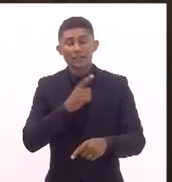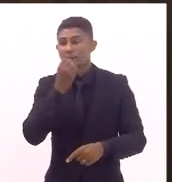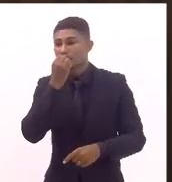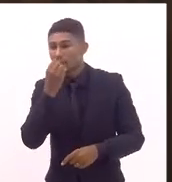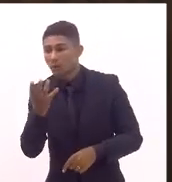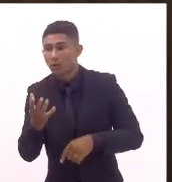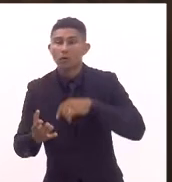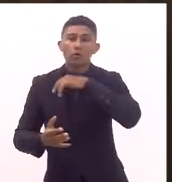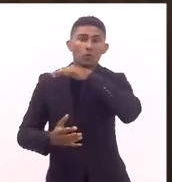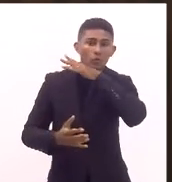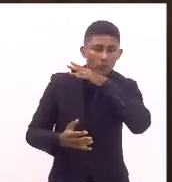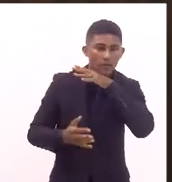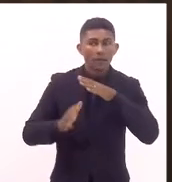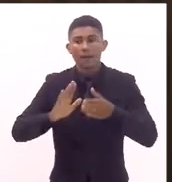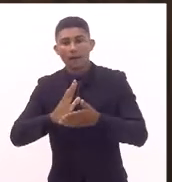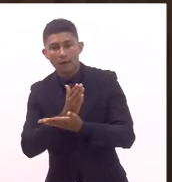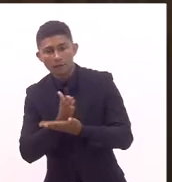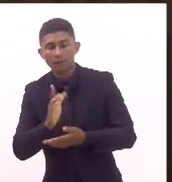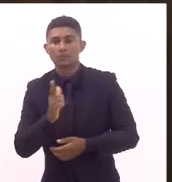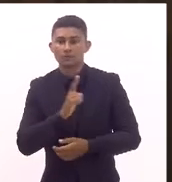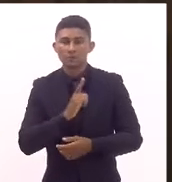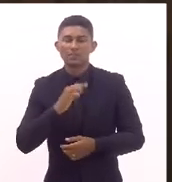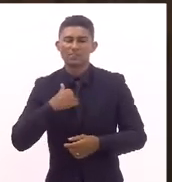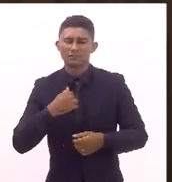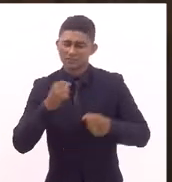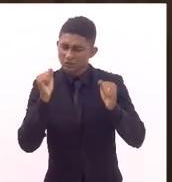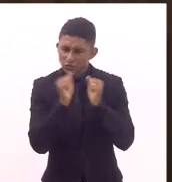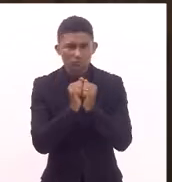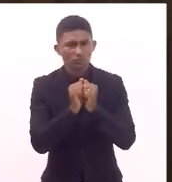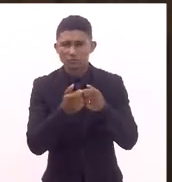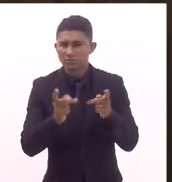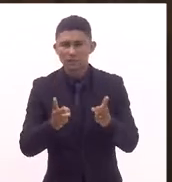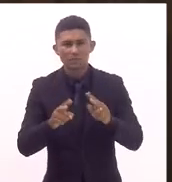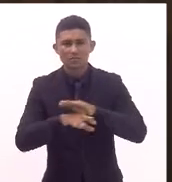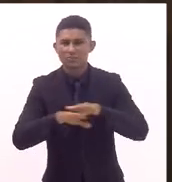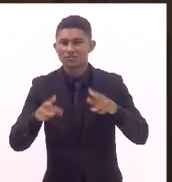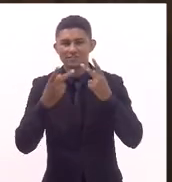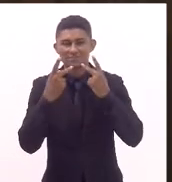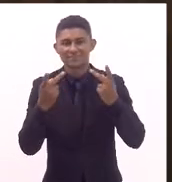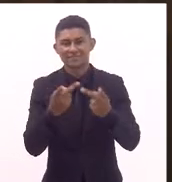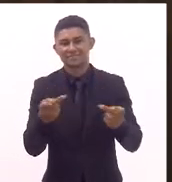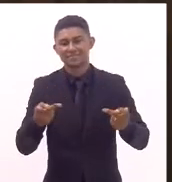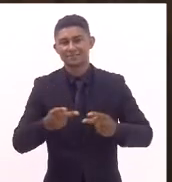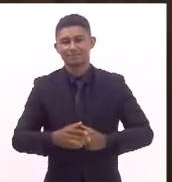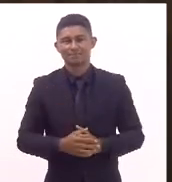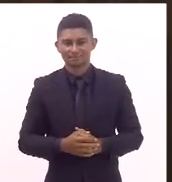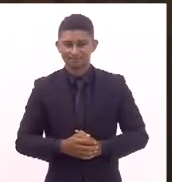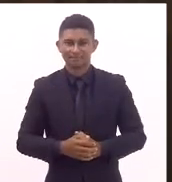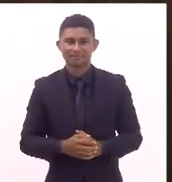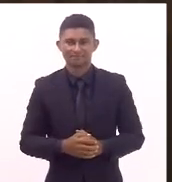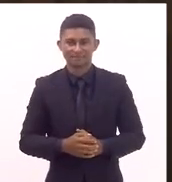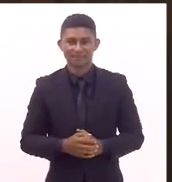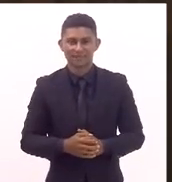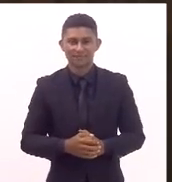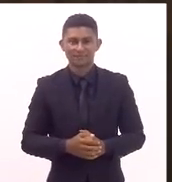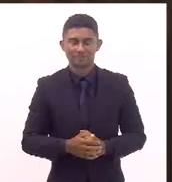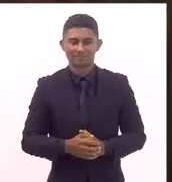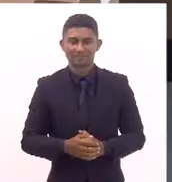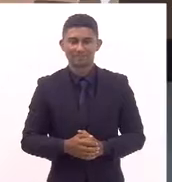e coisas negativas mas presente é só isso que eu queria dizer Eu